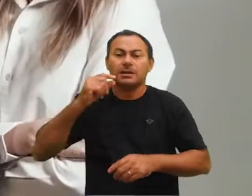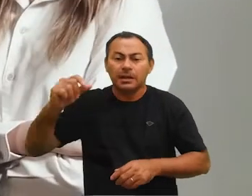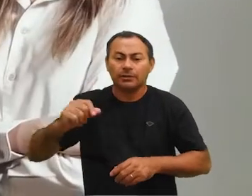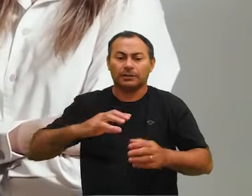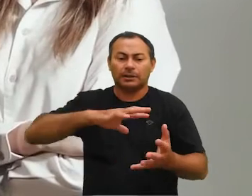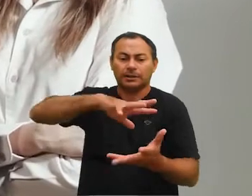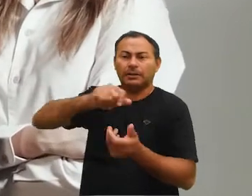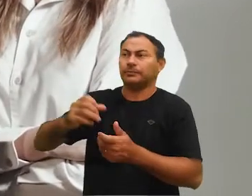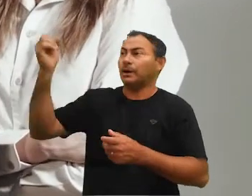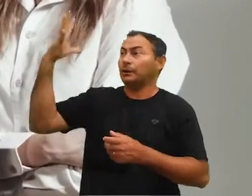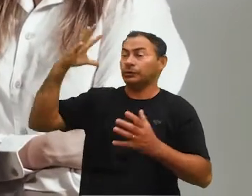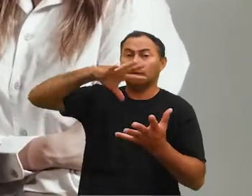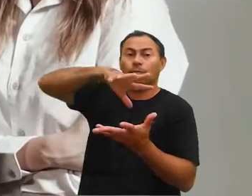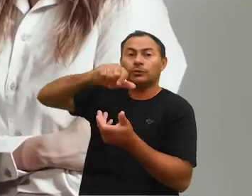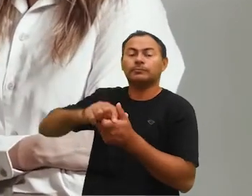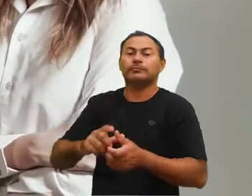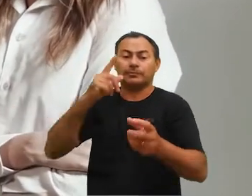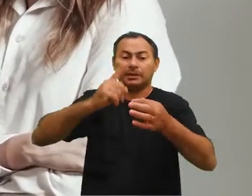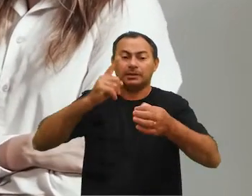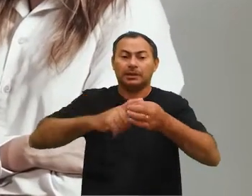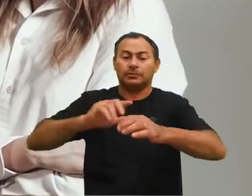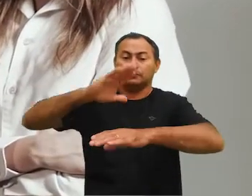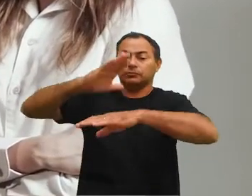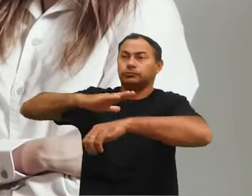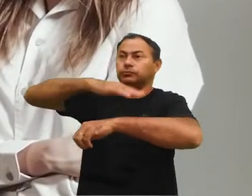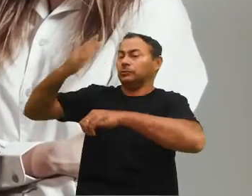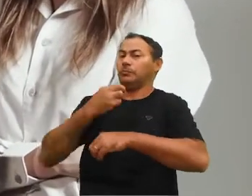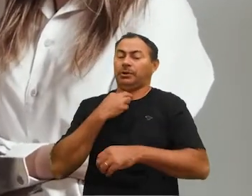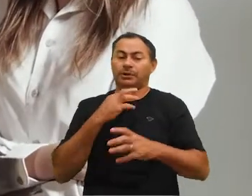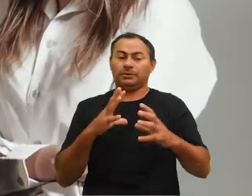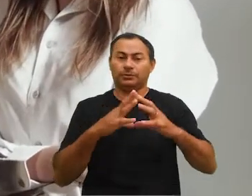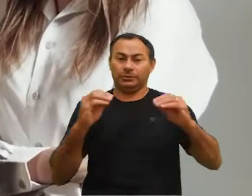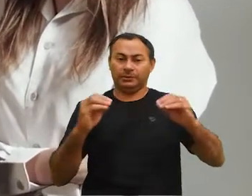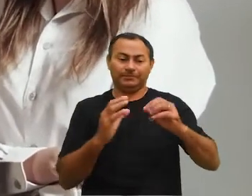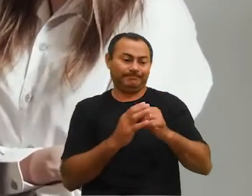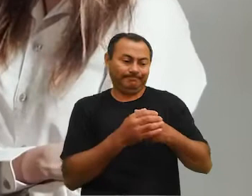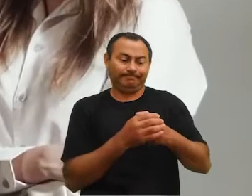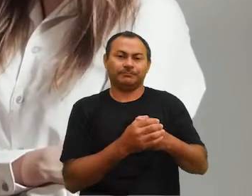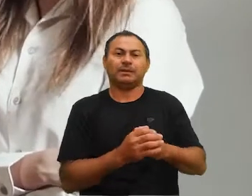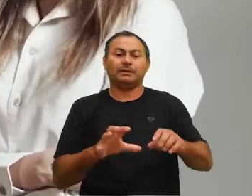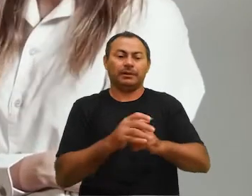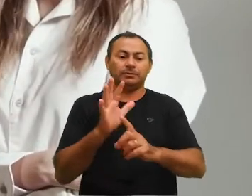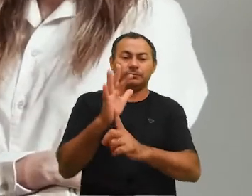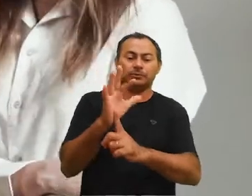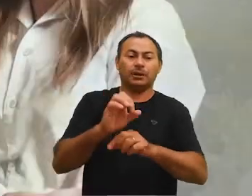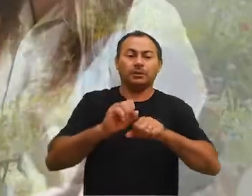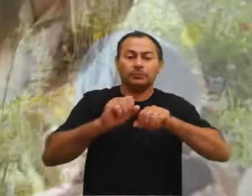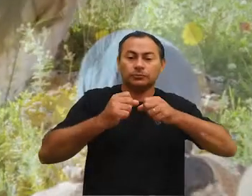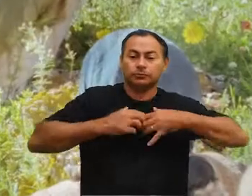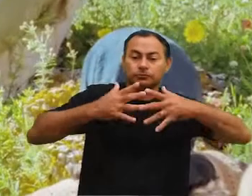sal da terra, a luz do mundo, a cidade sobre o monte que não pode ser escondida e a candeia que ilumina a